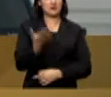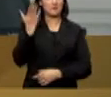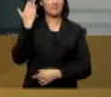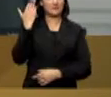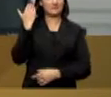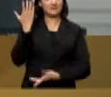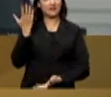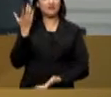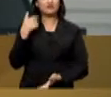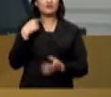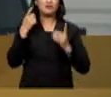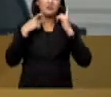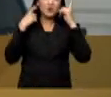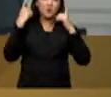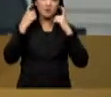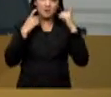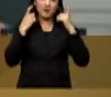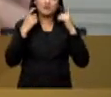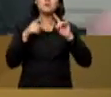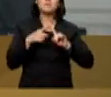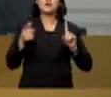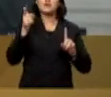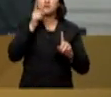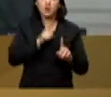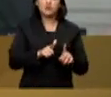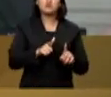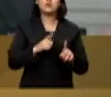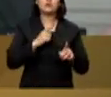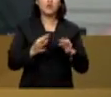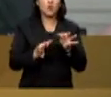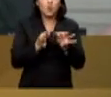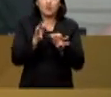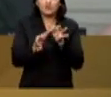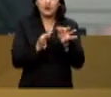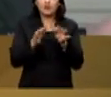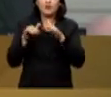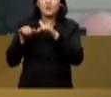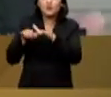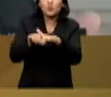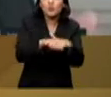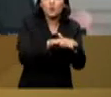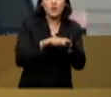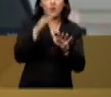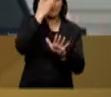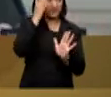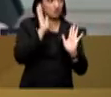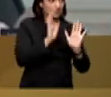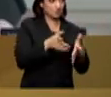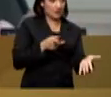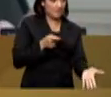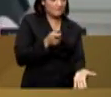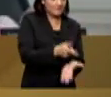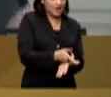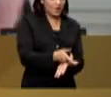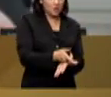tratamento isonômico em relação àqueles que pagaram, que não poderiam ser prejudicados em relação àqueles